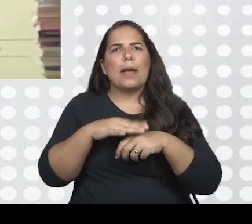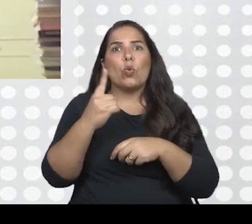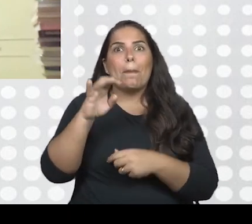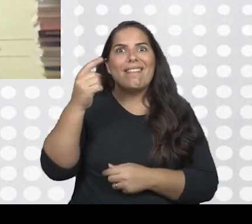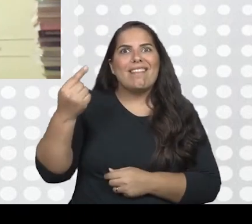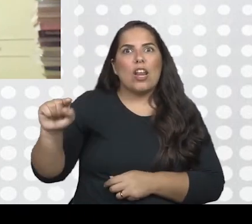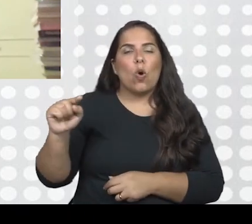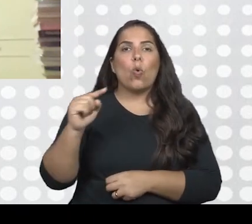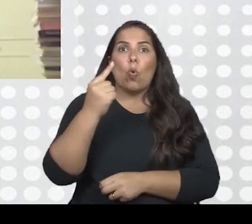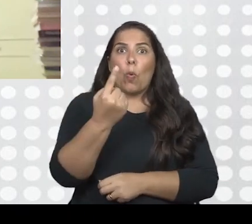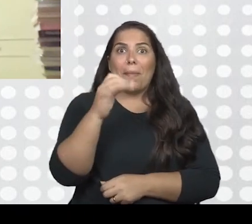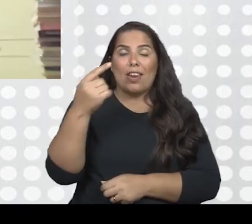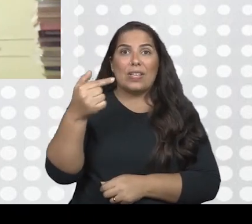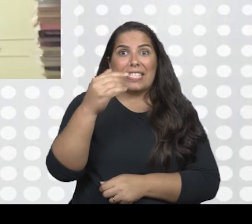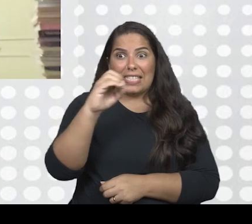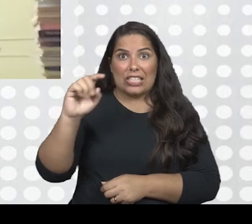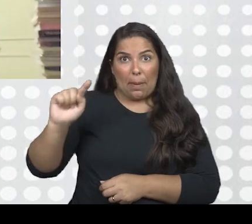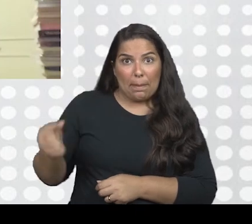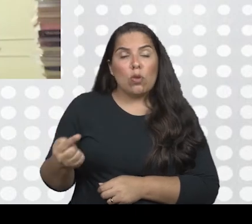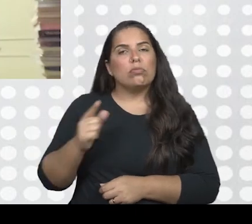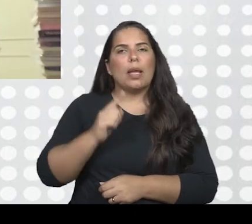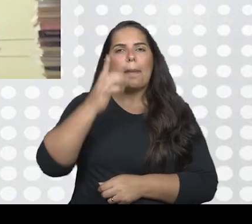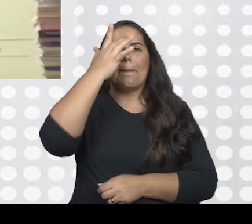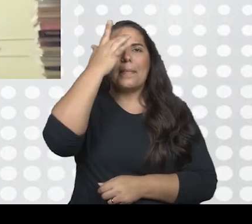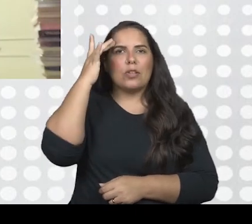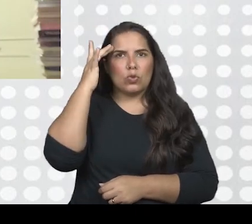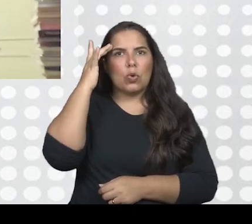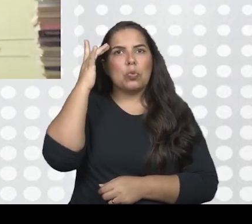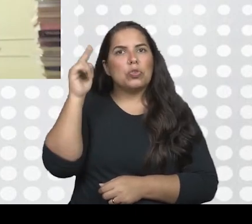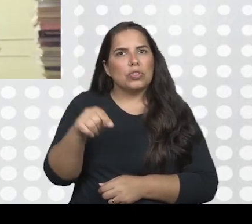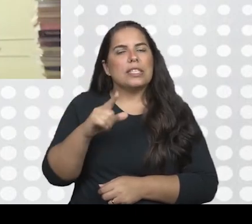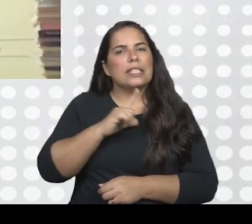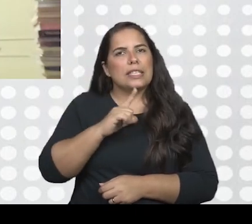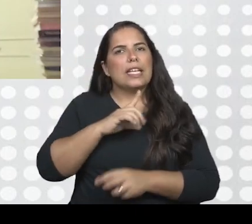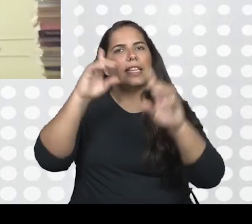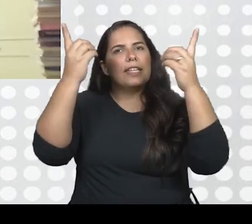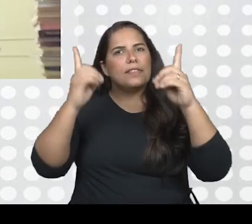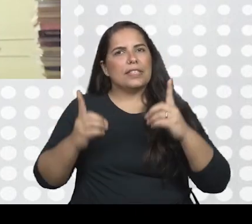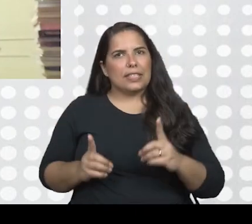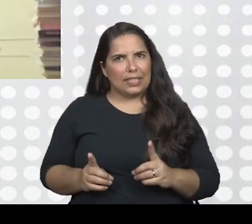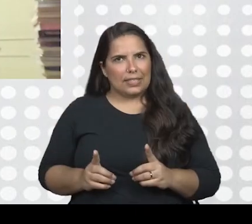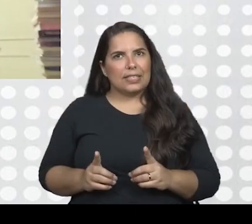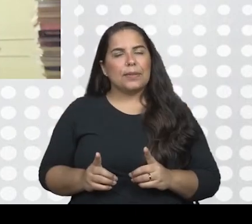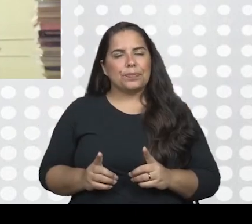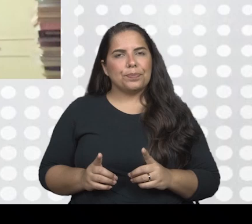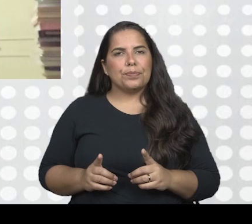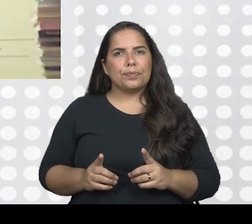de 1.700.000, é constituída por pessoas consideradas com deficiência